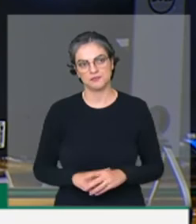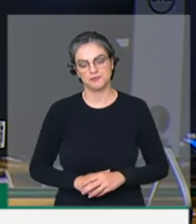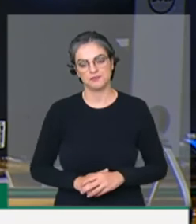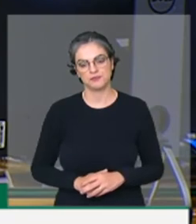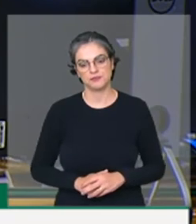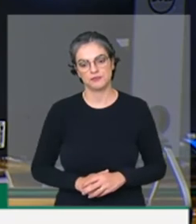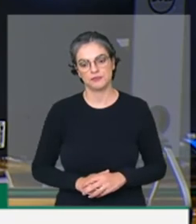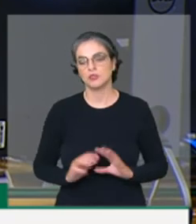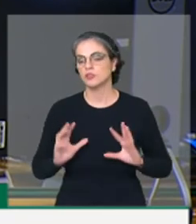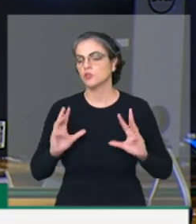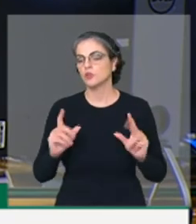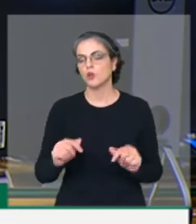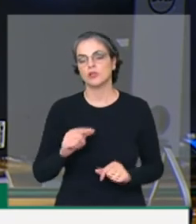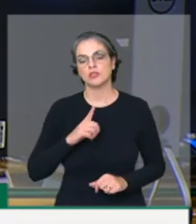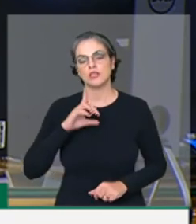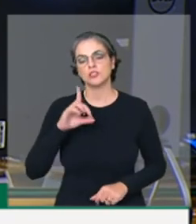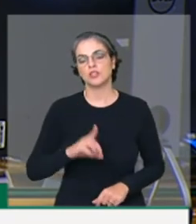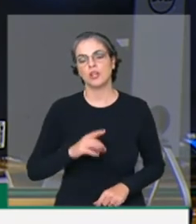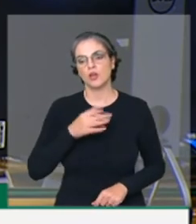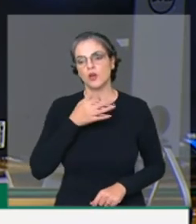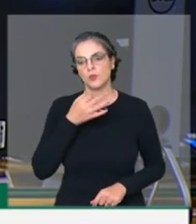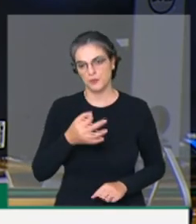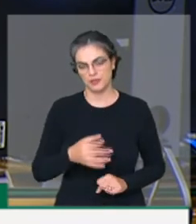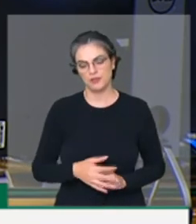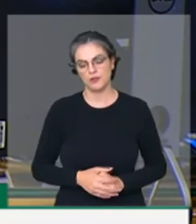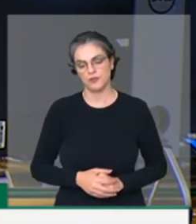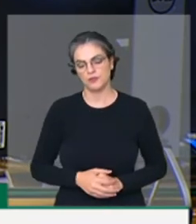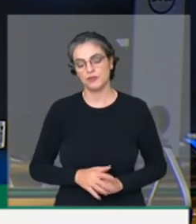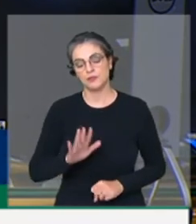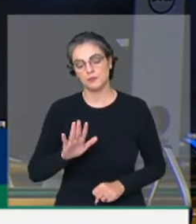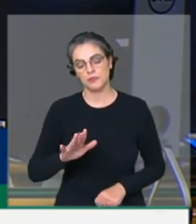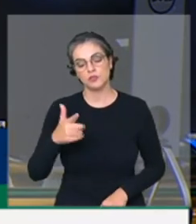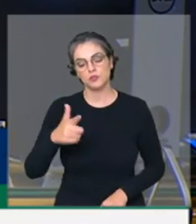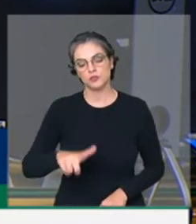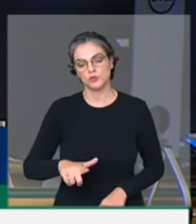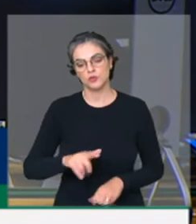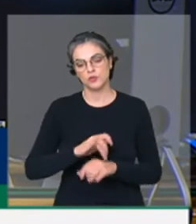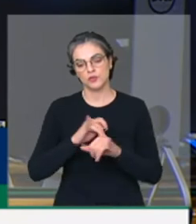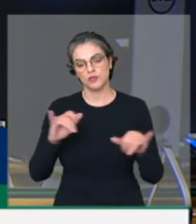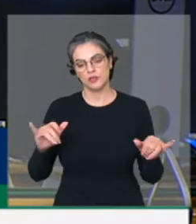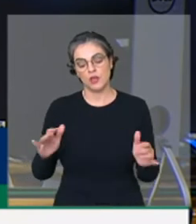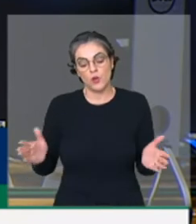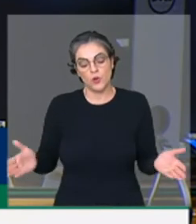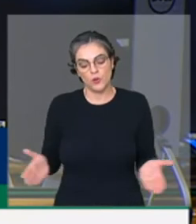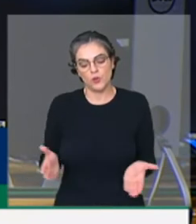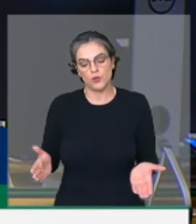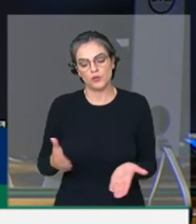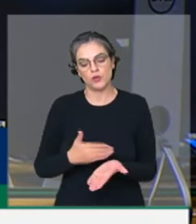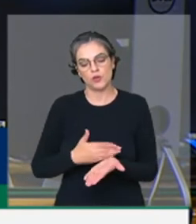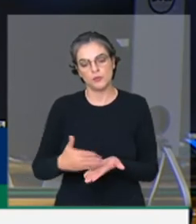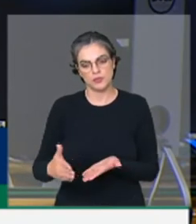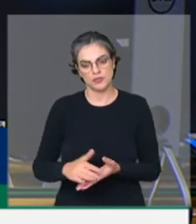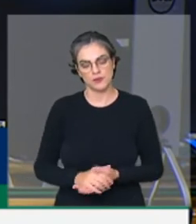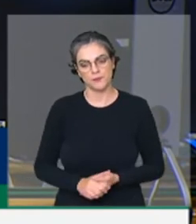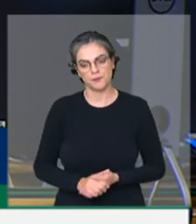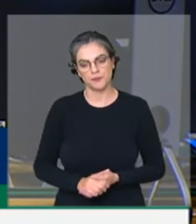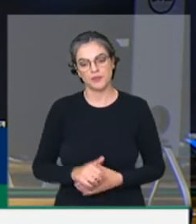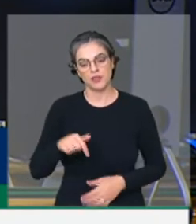para todos os parlamentares. Mas eu quero frisar, a partir de hoje, essa mesa